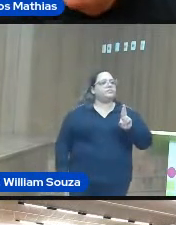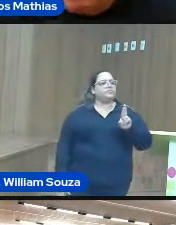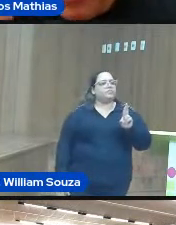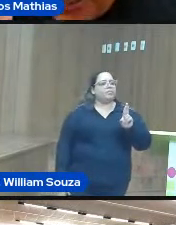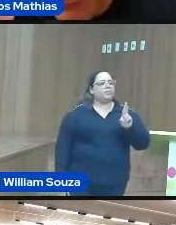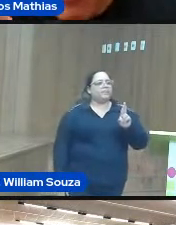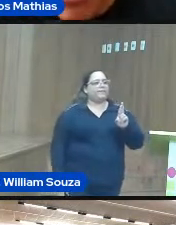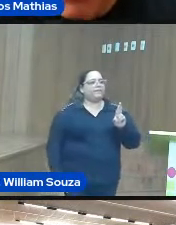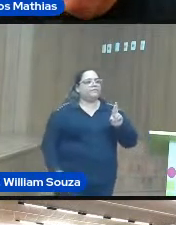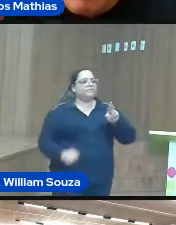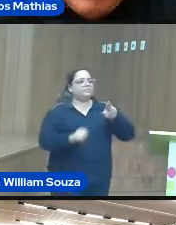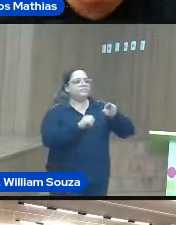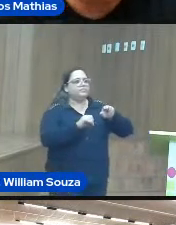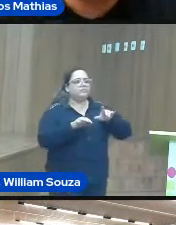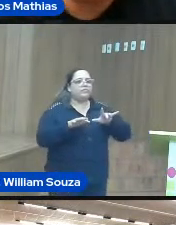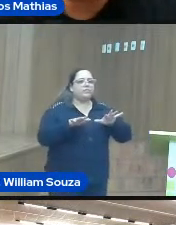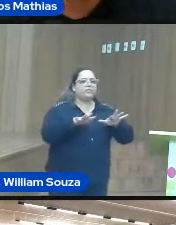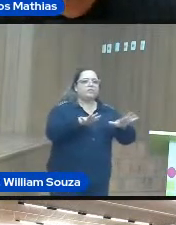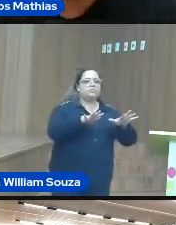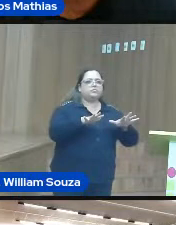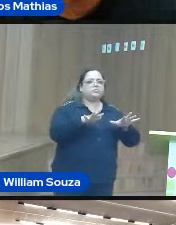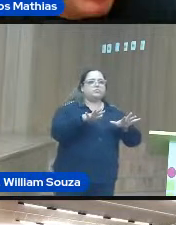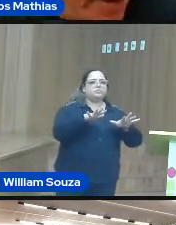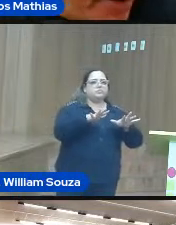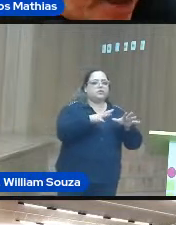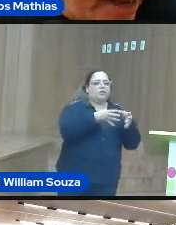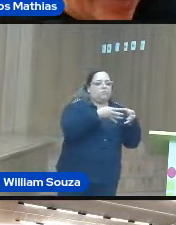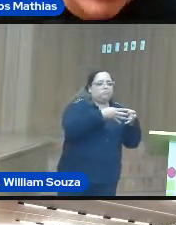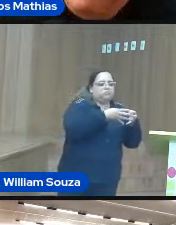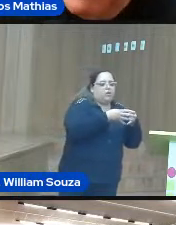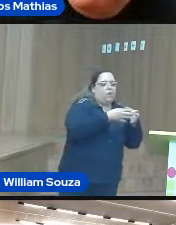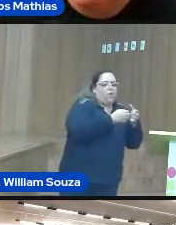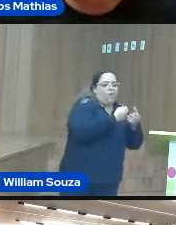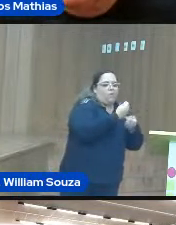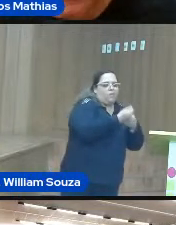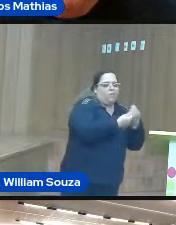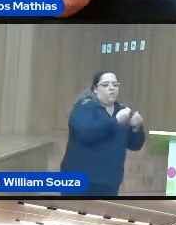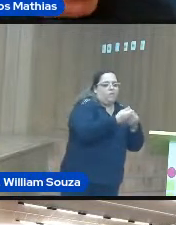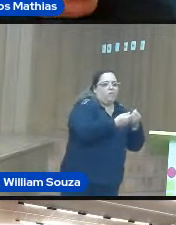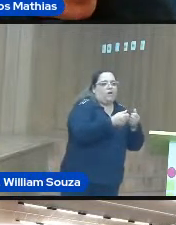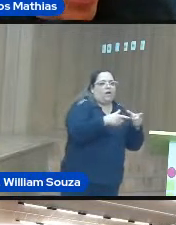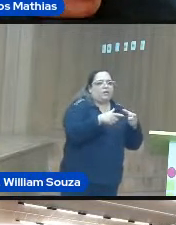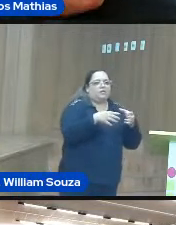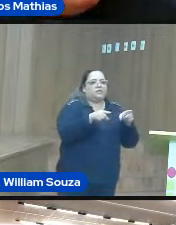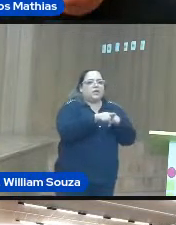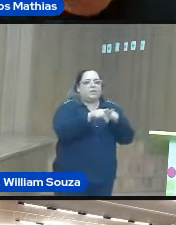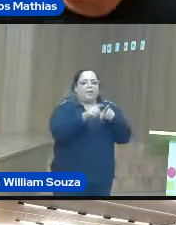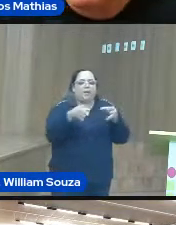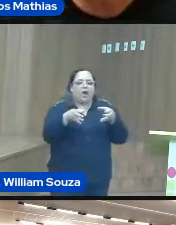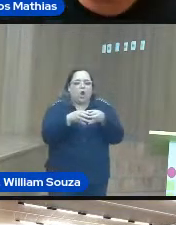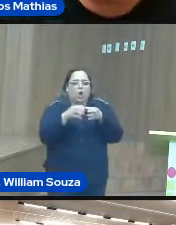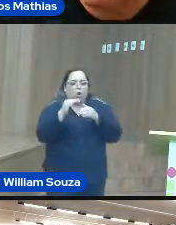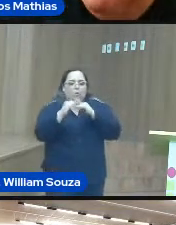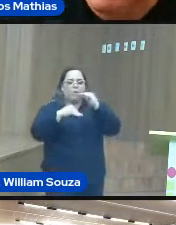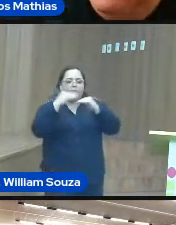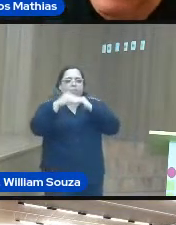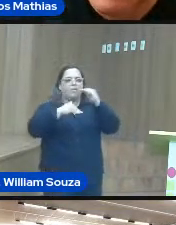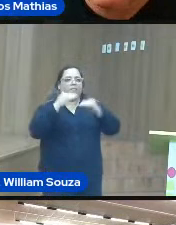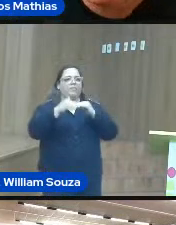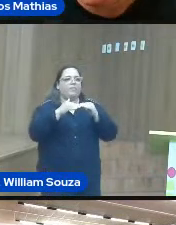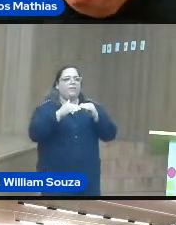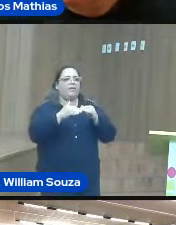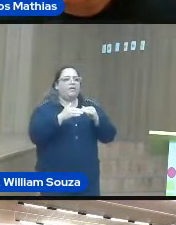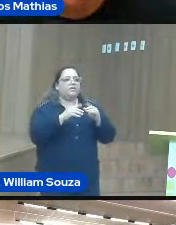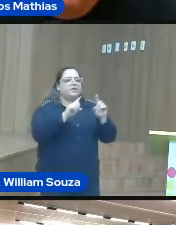setores mais capitalistas e até aqueles mais progressistas relacionados às classes